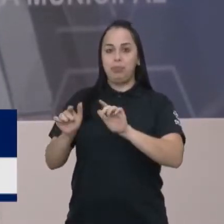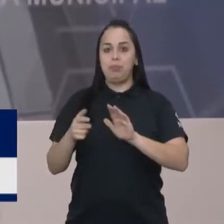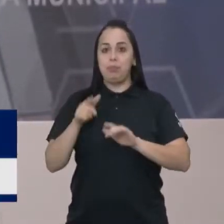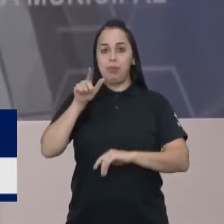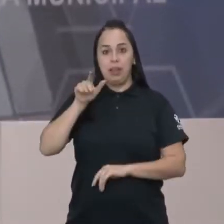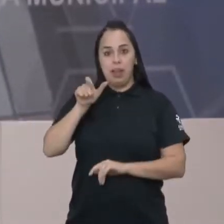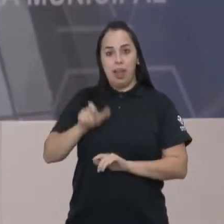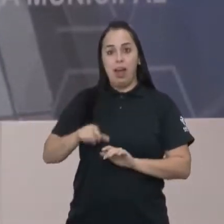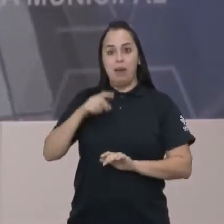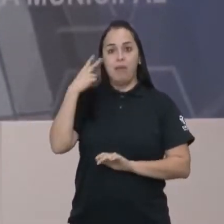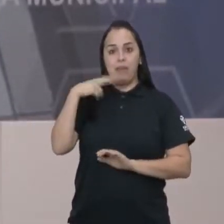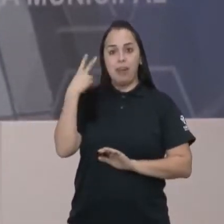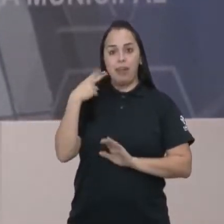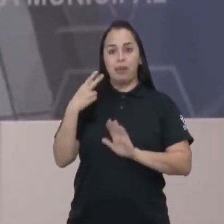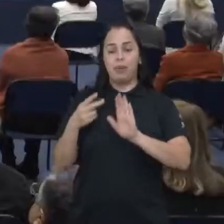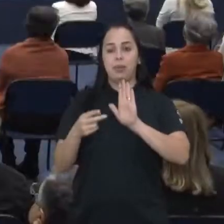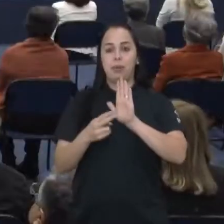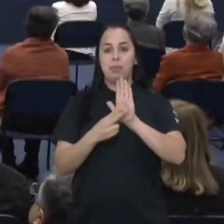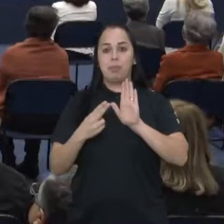da Academia.